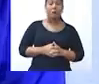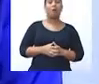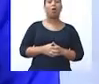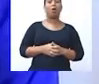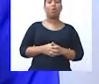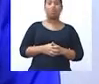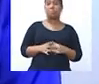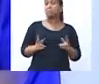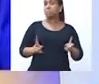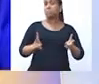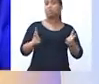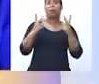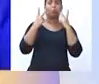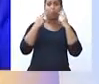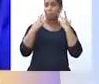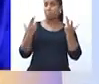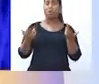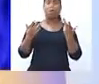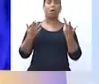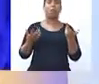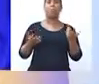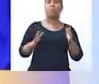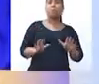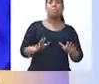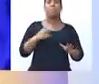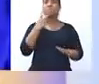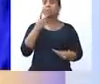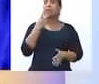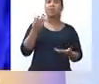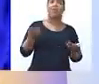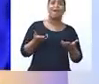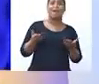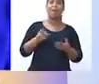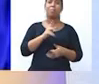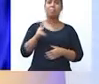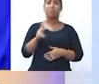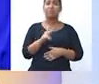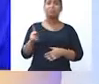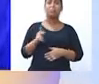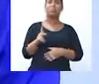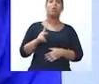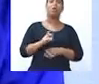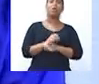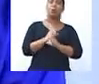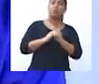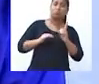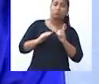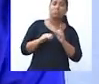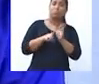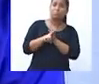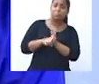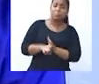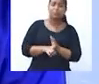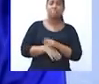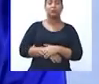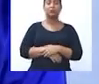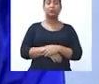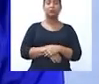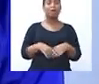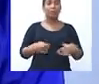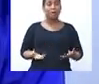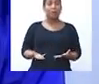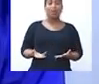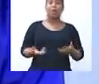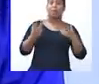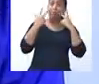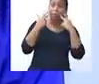que foi assim, de que é da natureza. E como diz a Safiotti, uma professora da área de sociologia, né, uma cientista social,